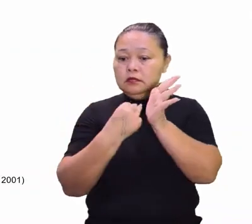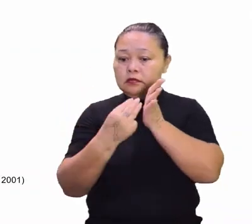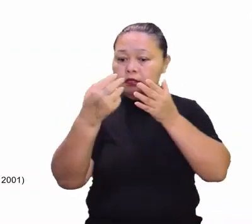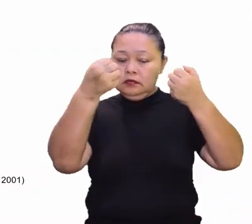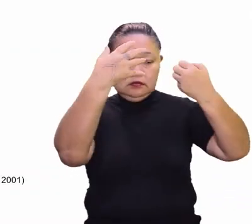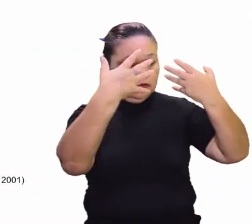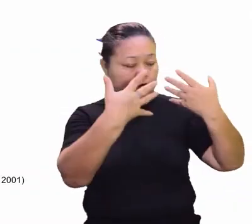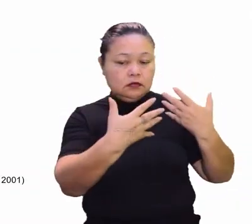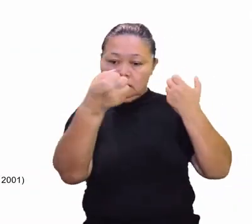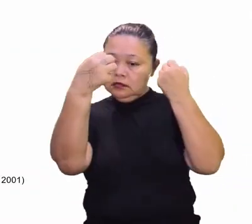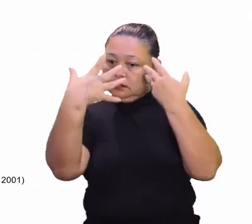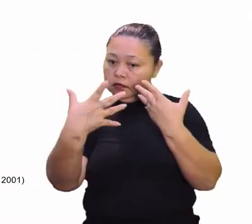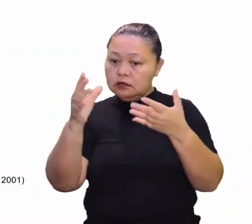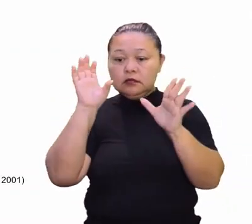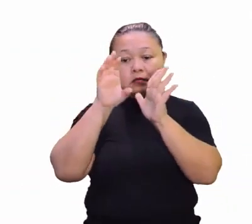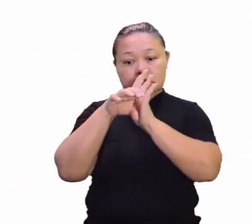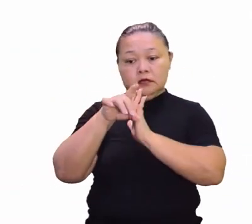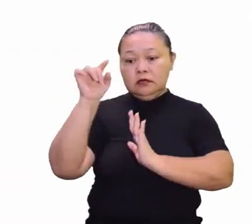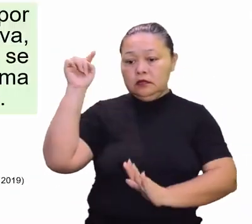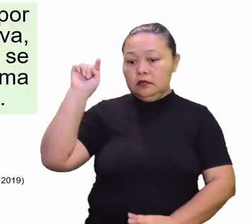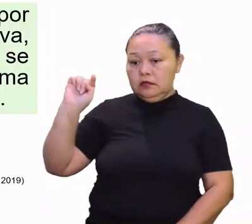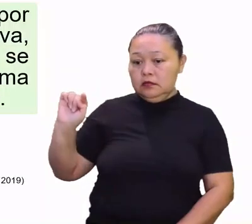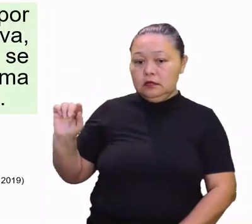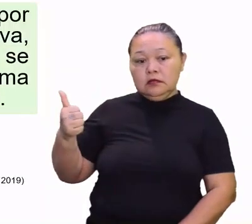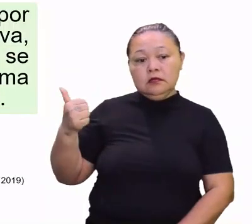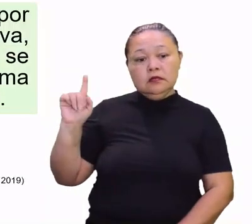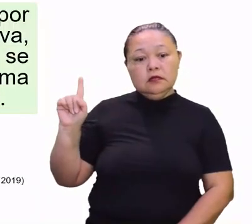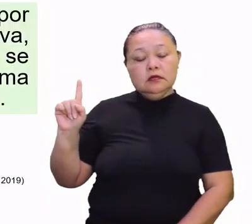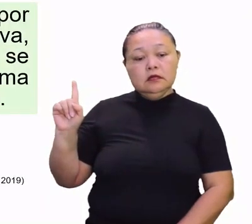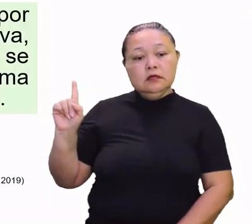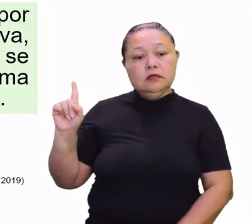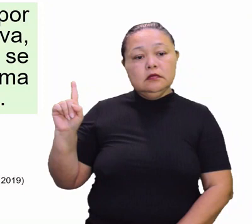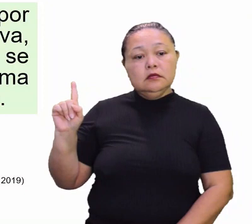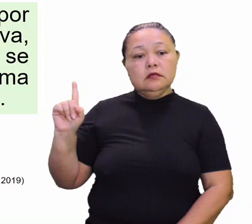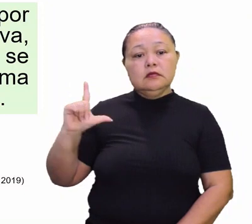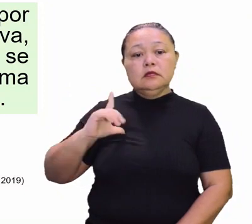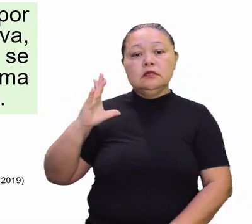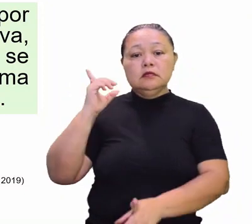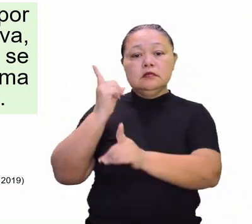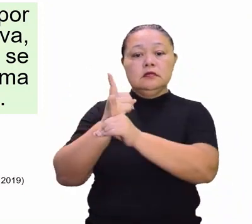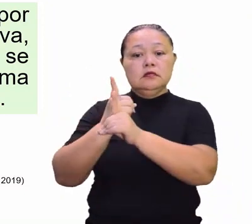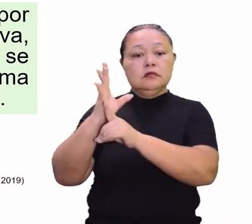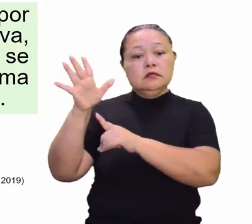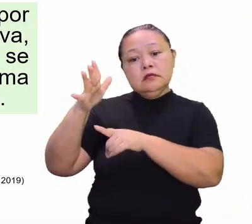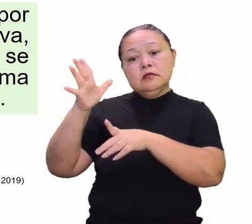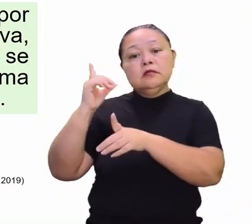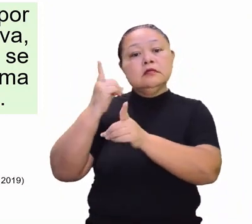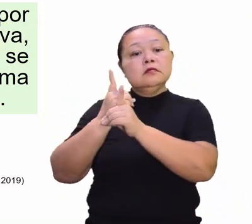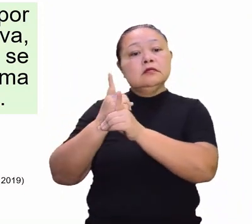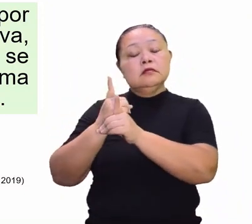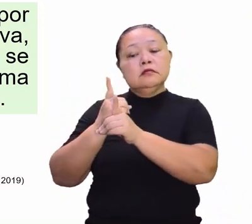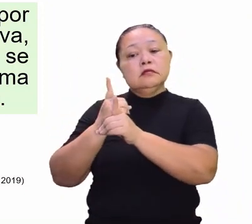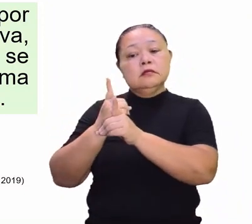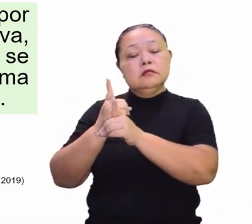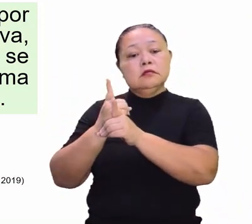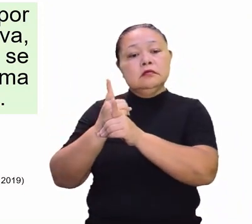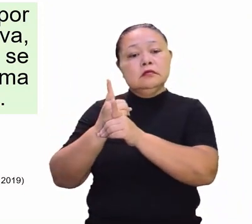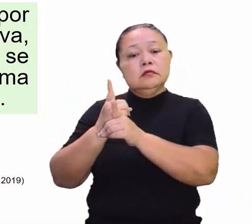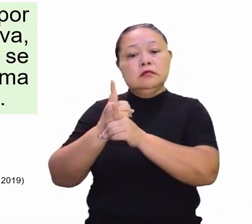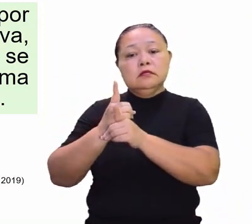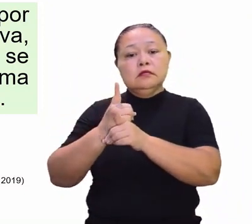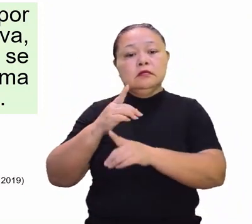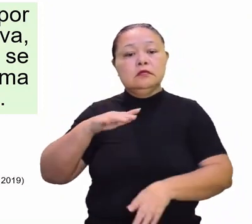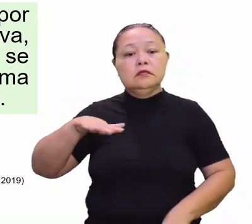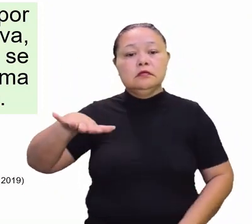Está explicando o conceito de cada um. Já. Muito bem. Então, a localização aí, ó. A gente vai encontrar